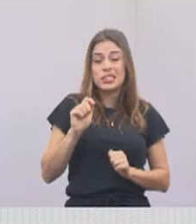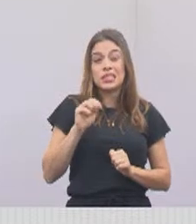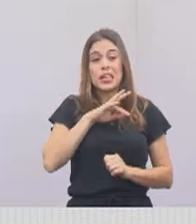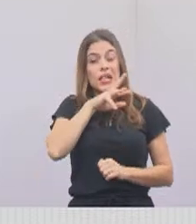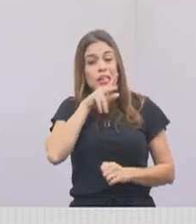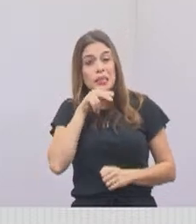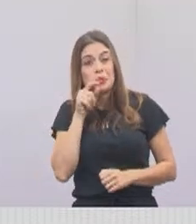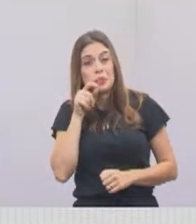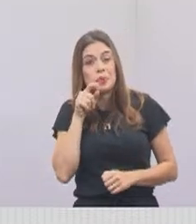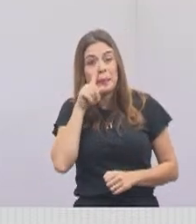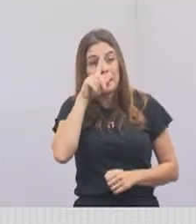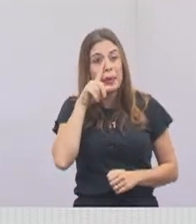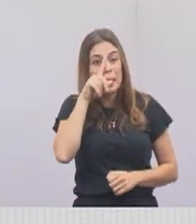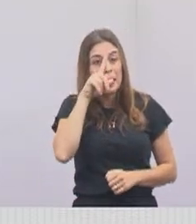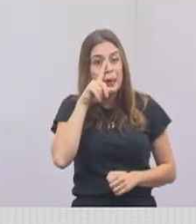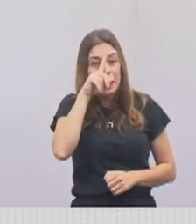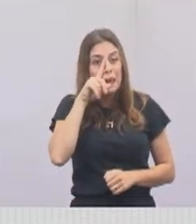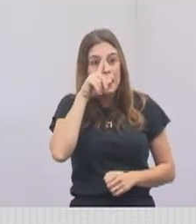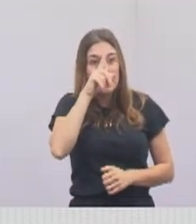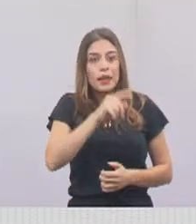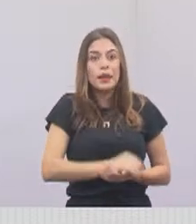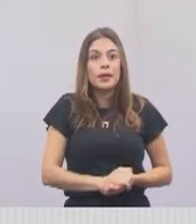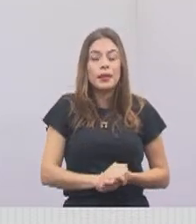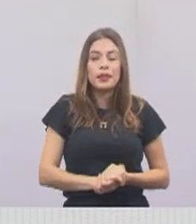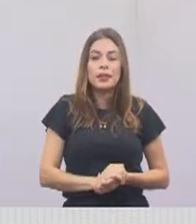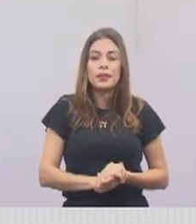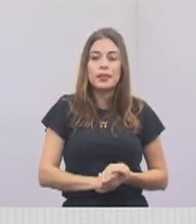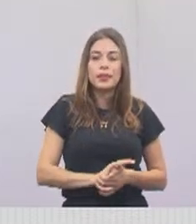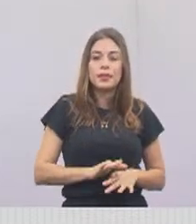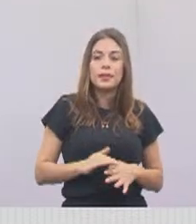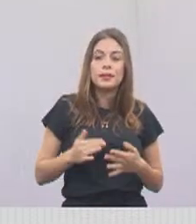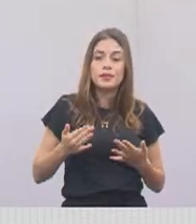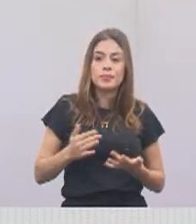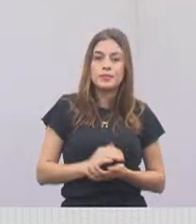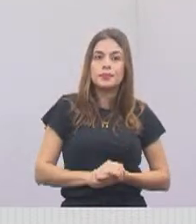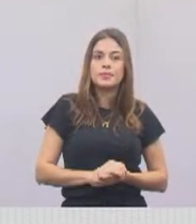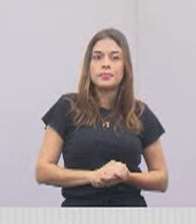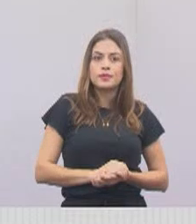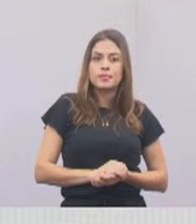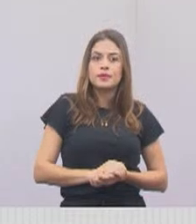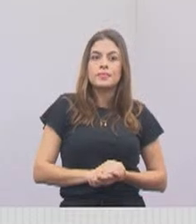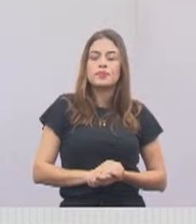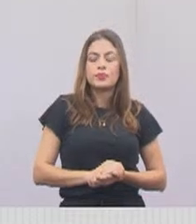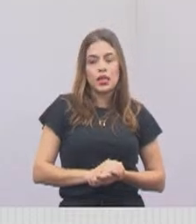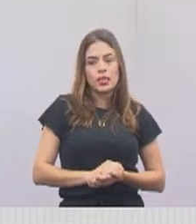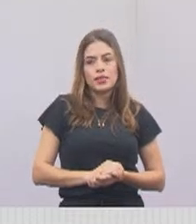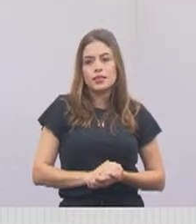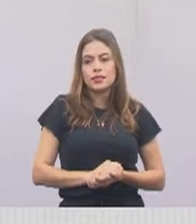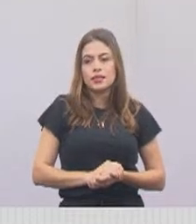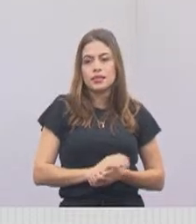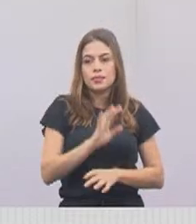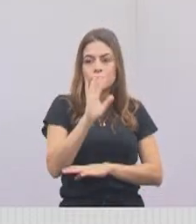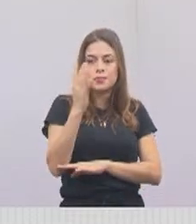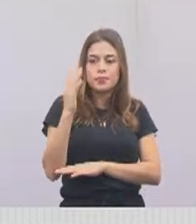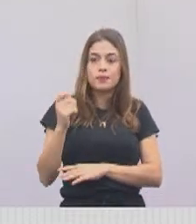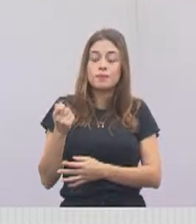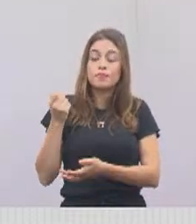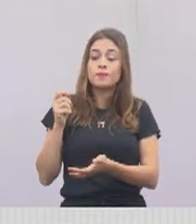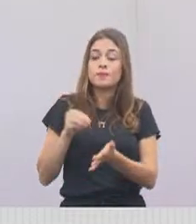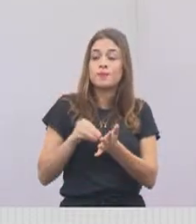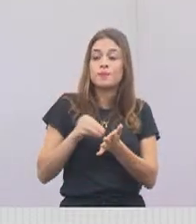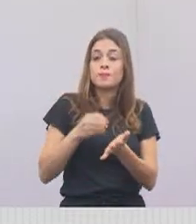problemas, né? Recentemente tivemos aí a greve do pessoal da ambiental por falta de